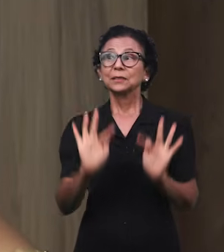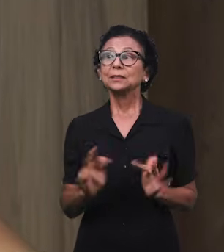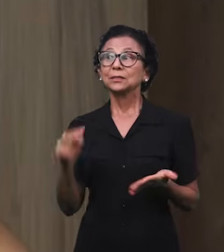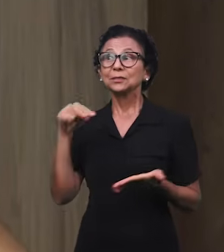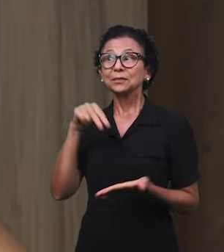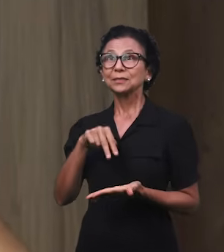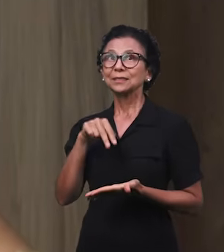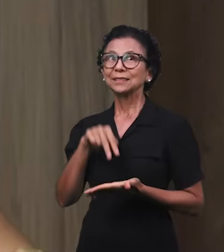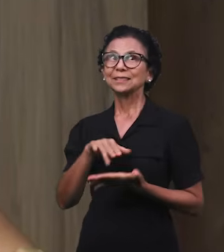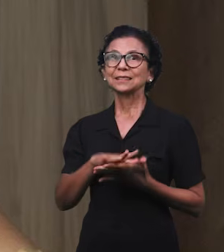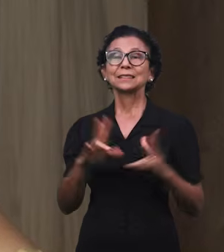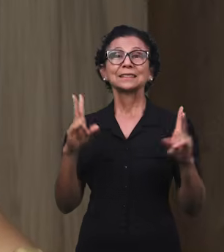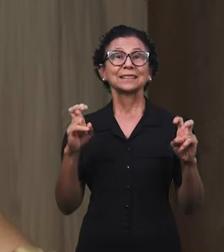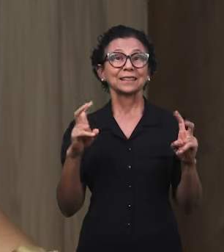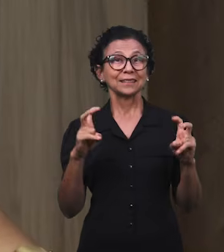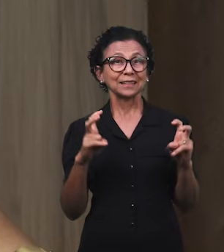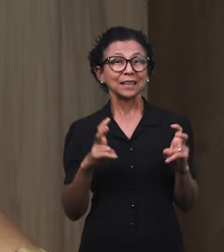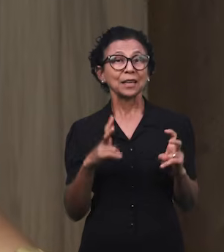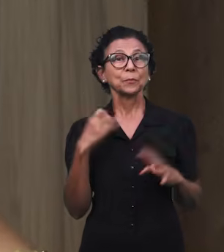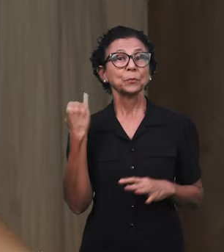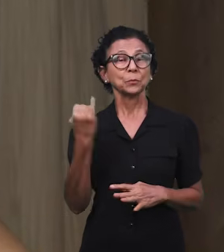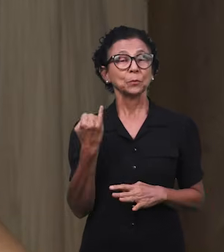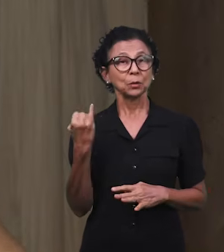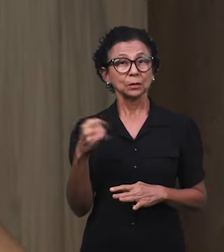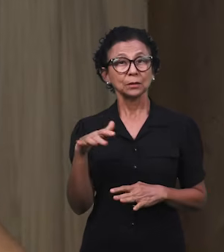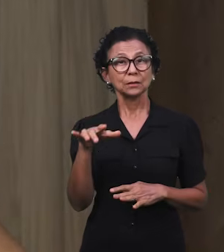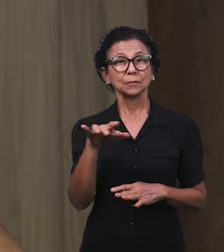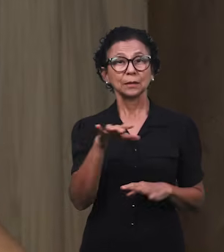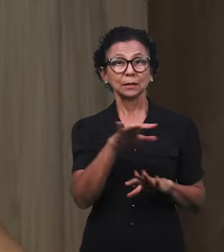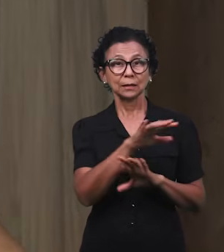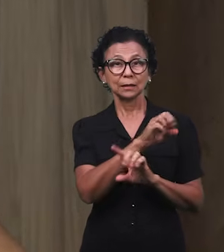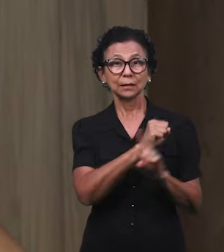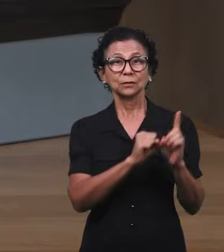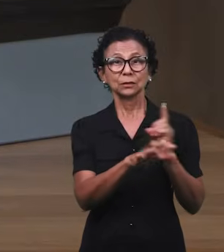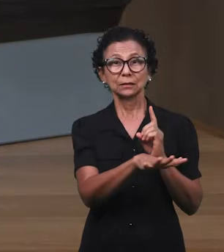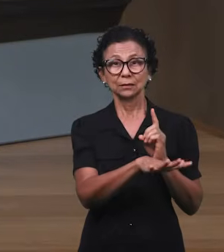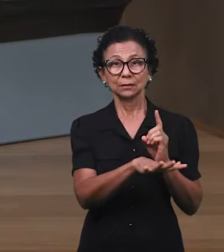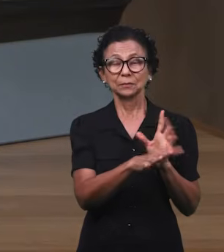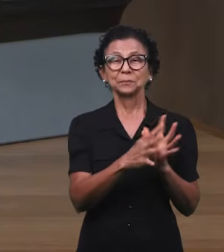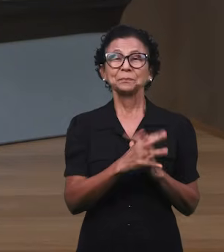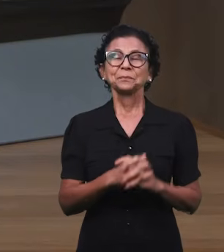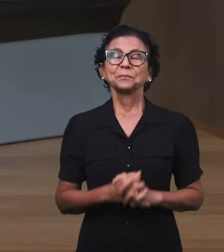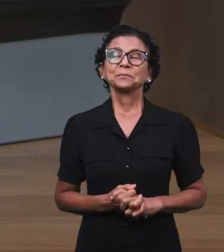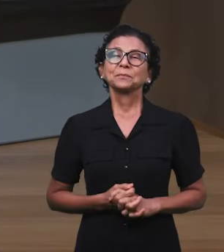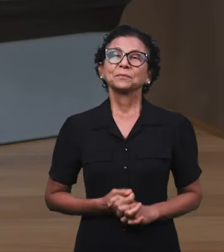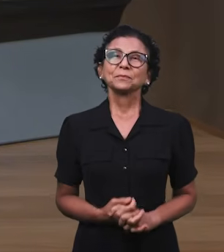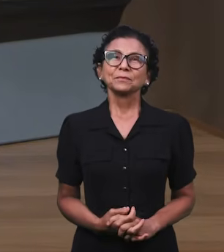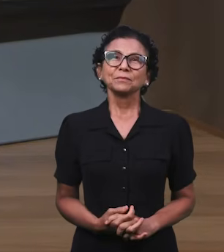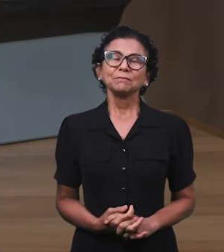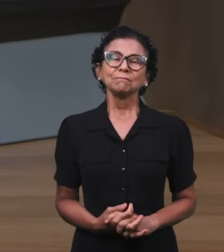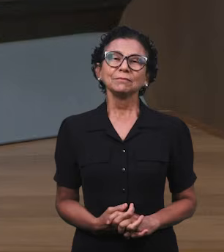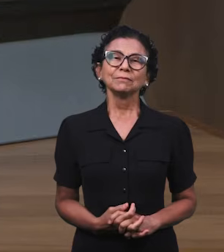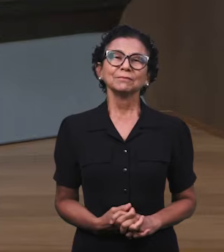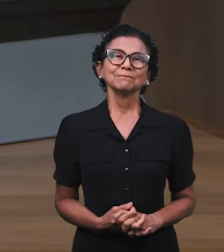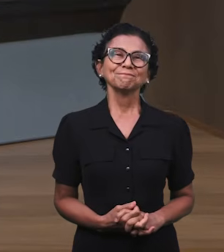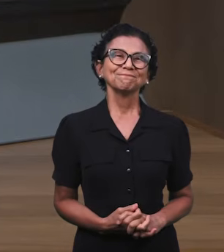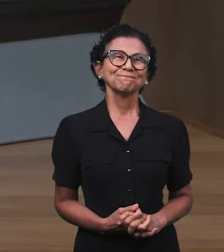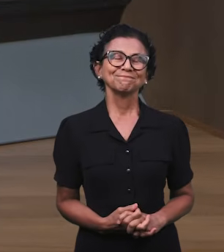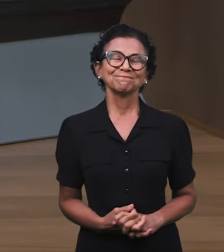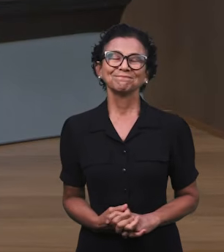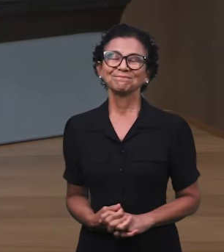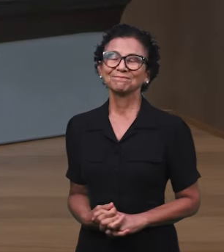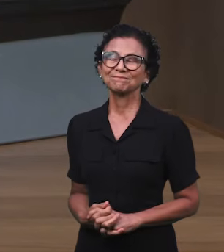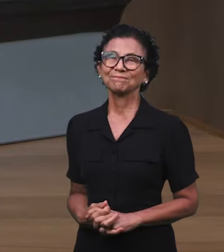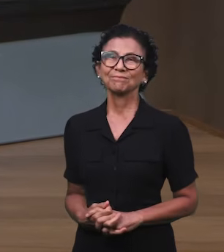com vocês. E esse tema é um tema muito importante para a sociedade. Oh, que bom. Vamos começar então. E eu